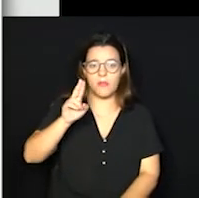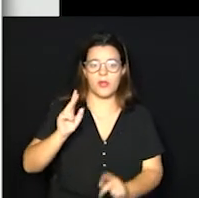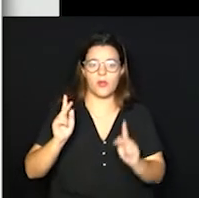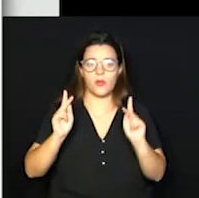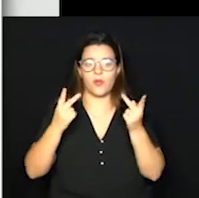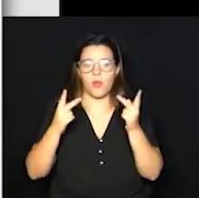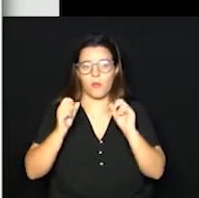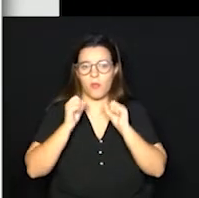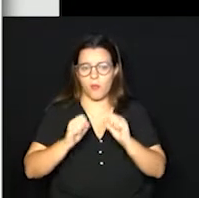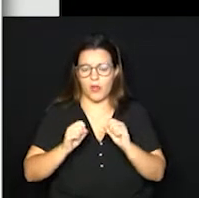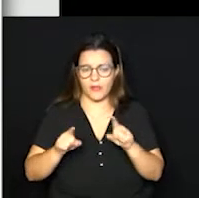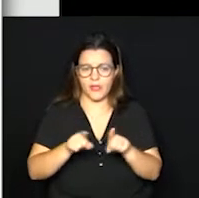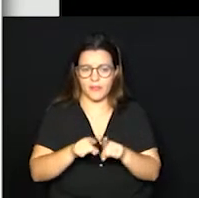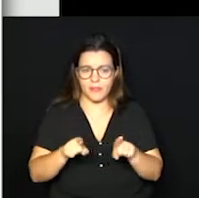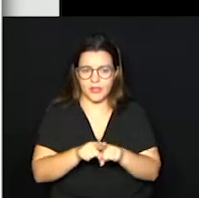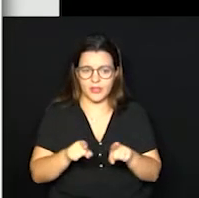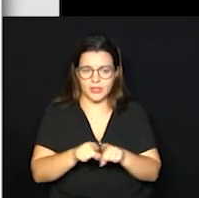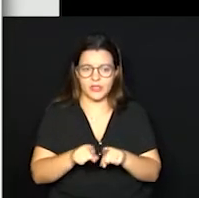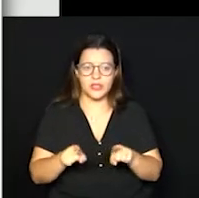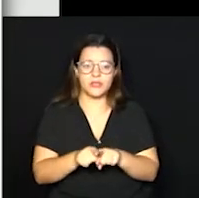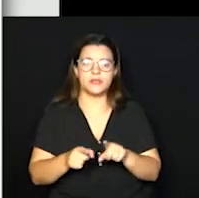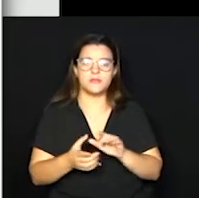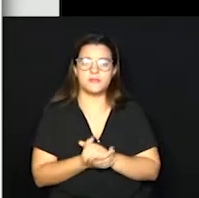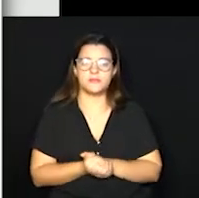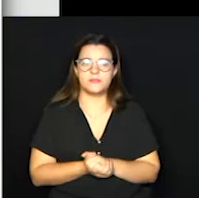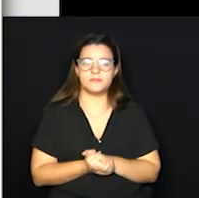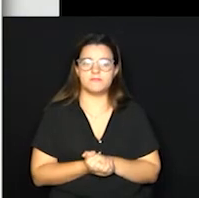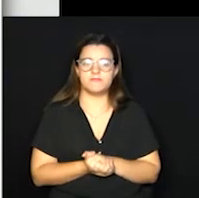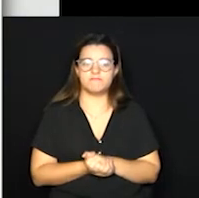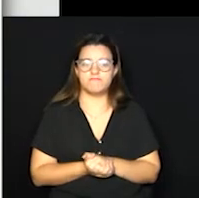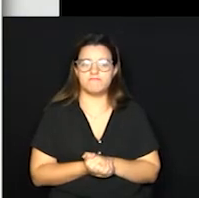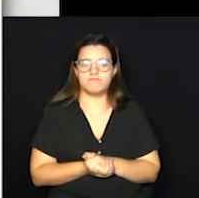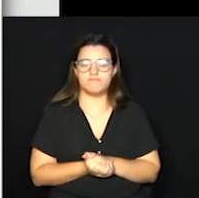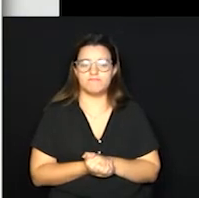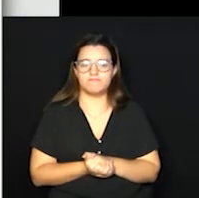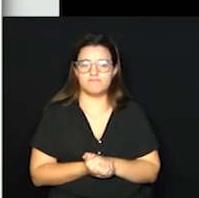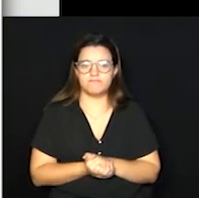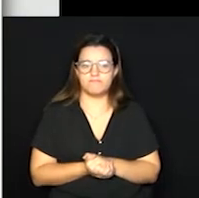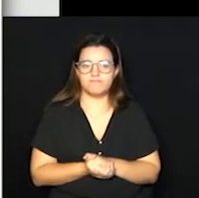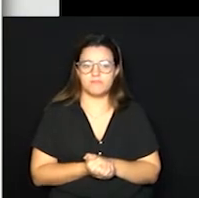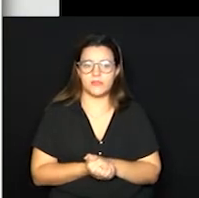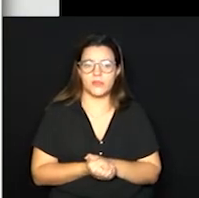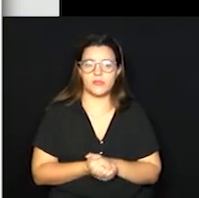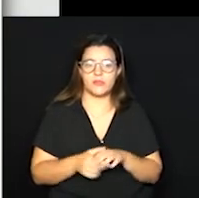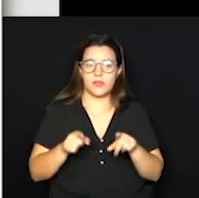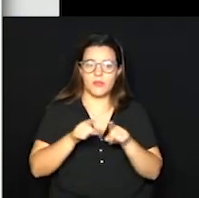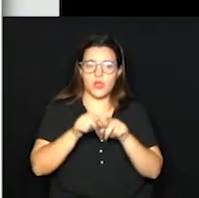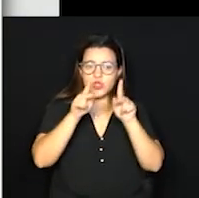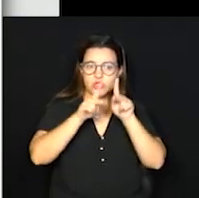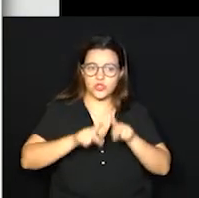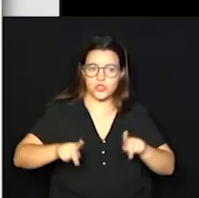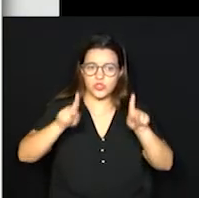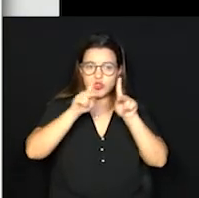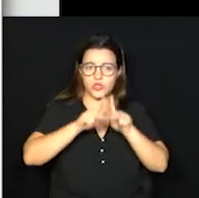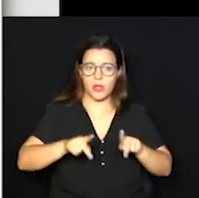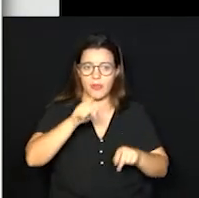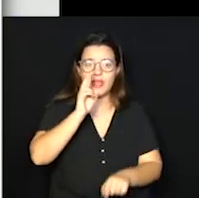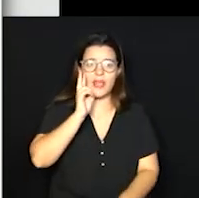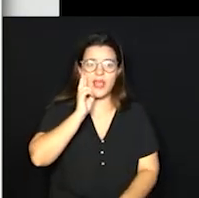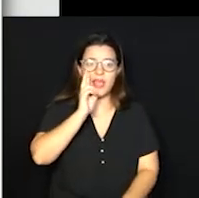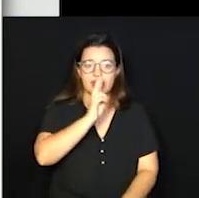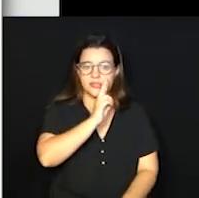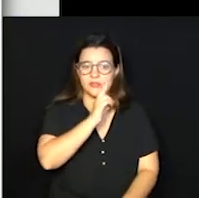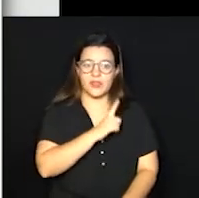também. Olha, atividades, tem tudo que a pessoa vai fazer. E depois, ele fala inclusive quais são os shoppings da cidade que esse restaurante